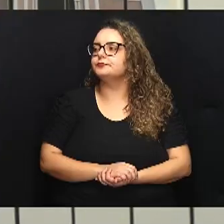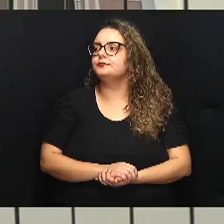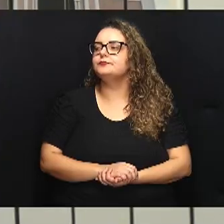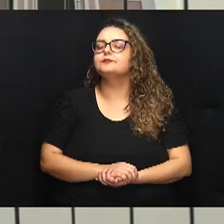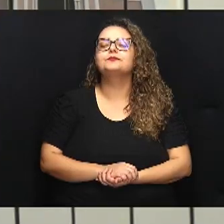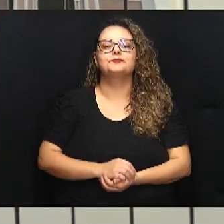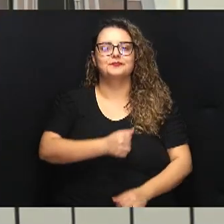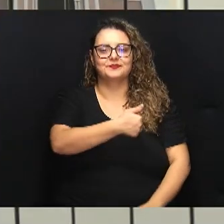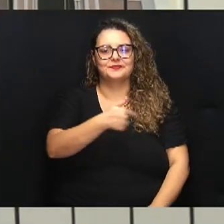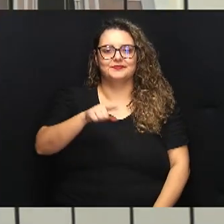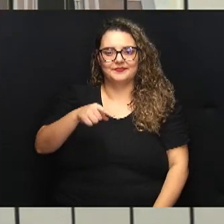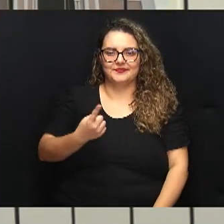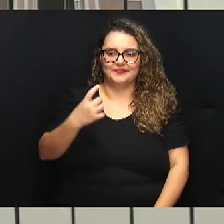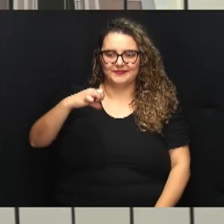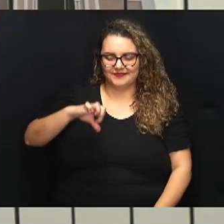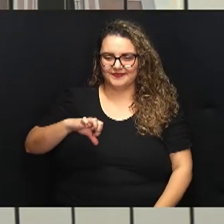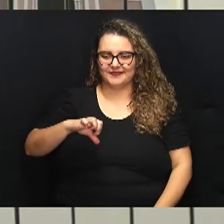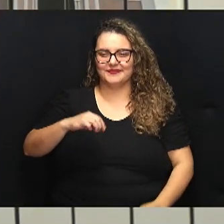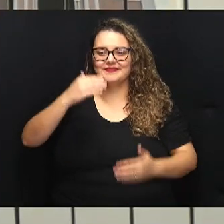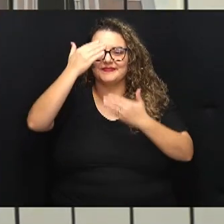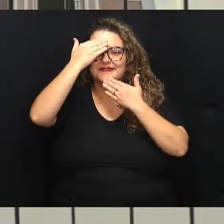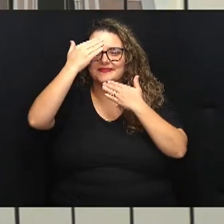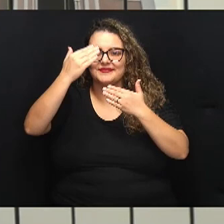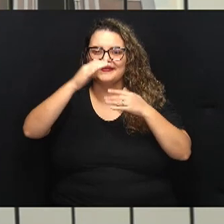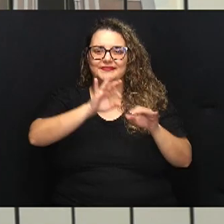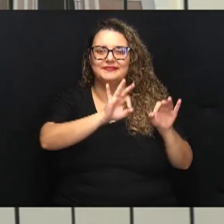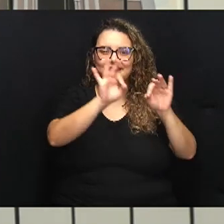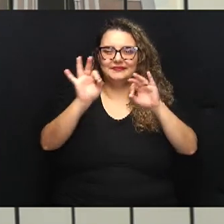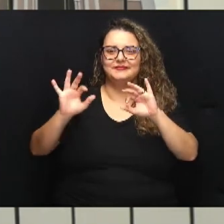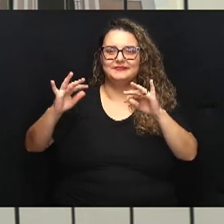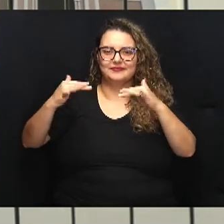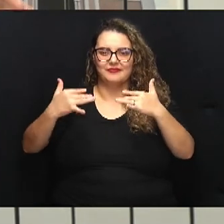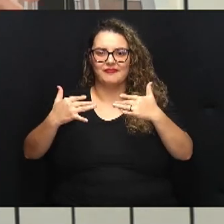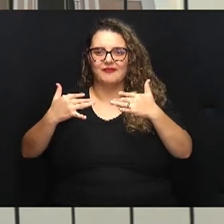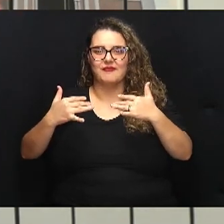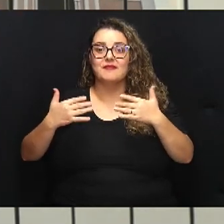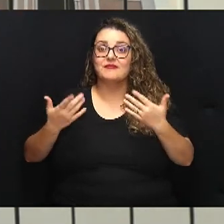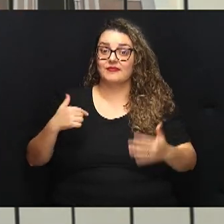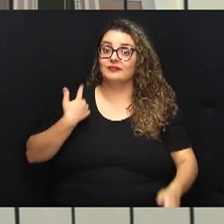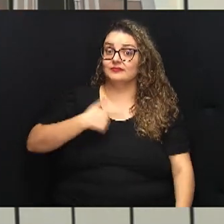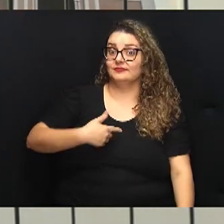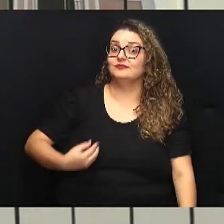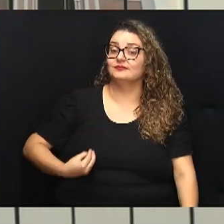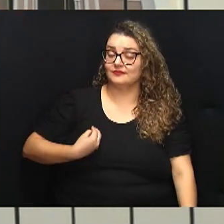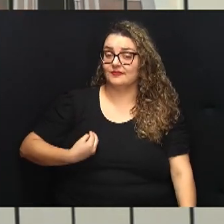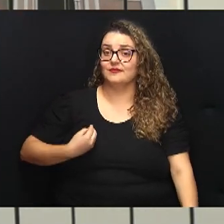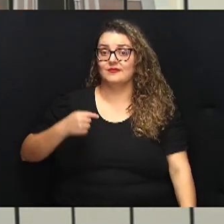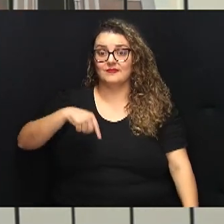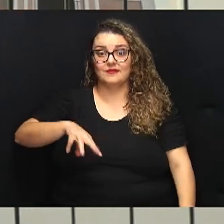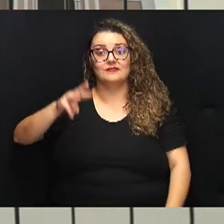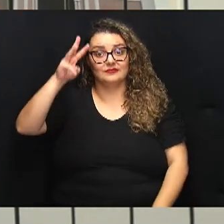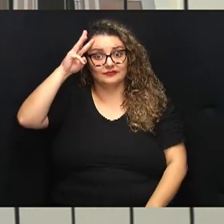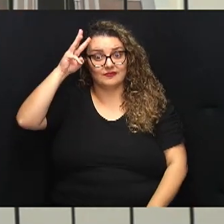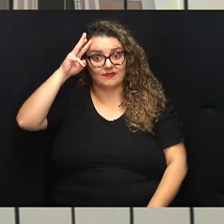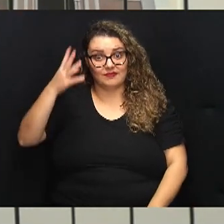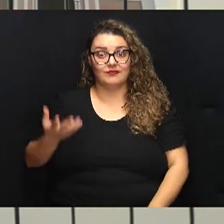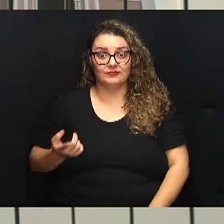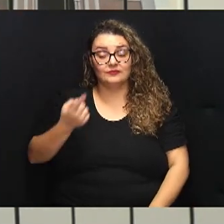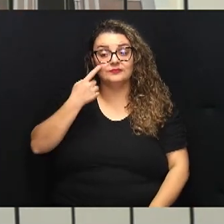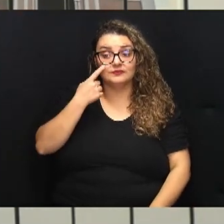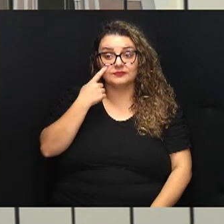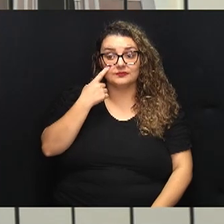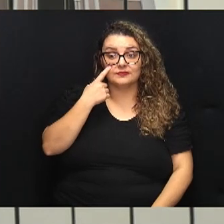Meio-dia mais 19 minutos. Muito obrigado pela sua companhia, pela sua audiência. Estamos ao vivo nesta terça-feira e olha